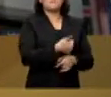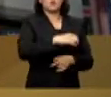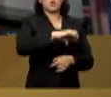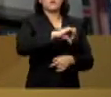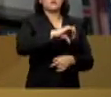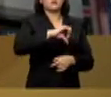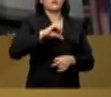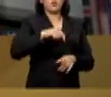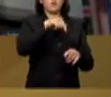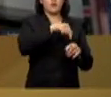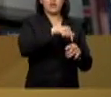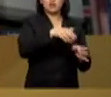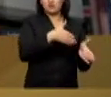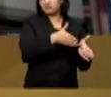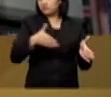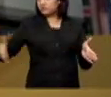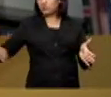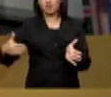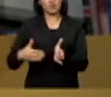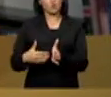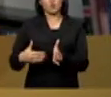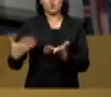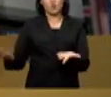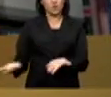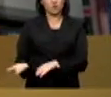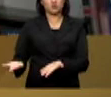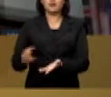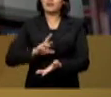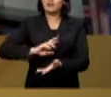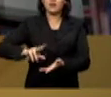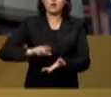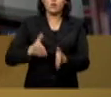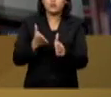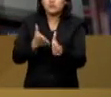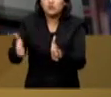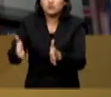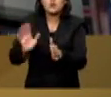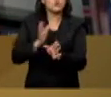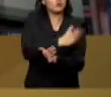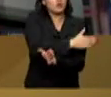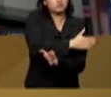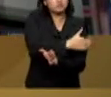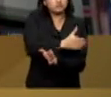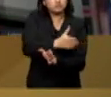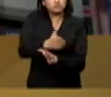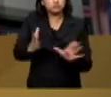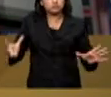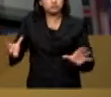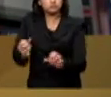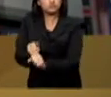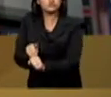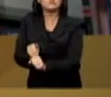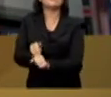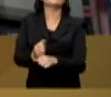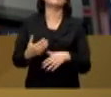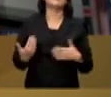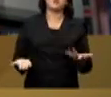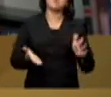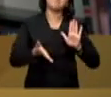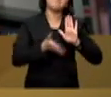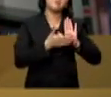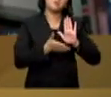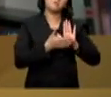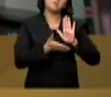1999 no ponto. Então, essa é a proposta que espero ter conseguido, senhor presidente, senhoras ministras,